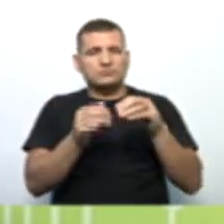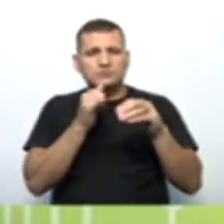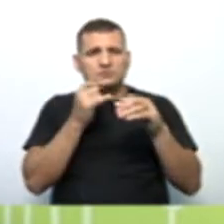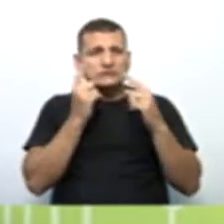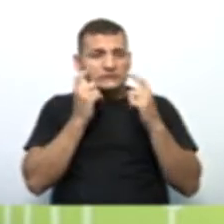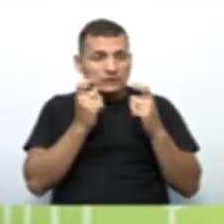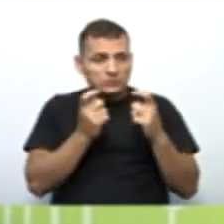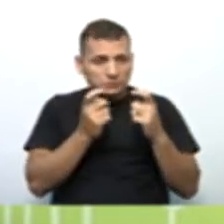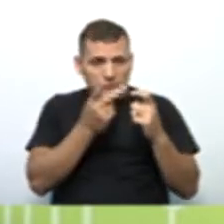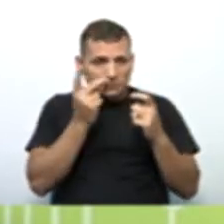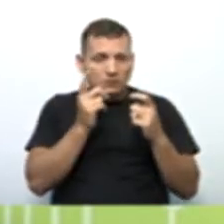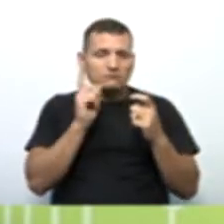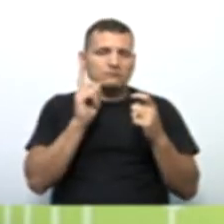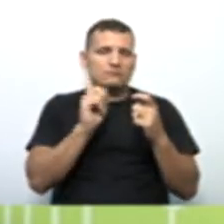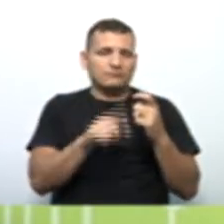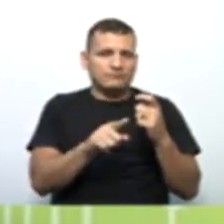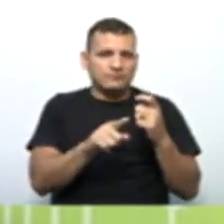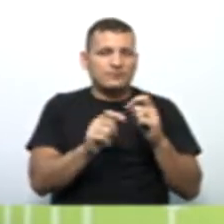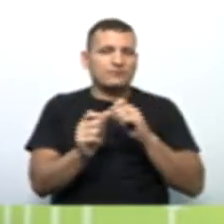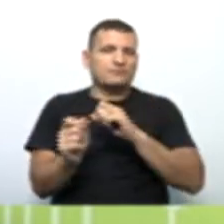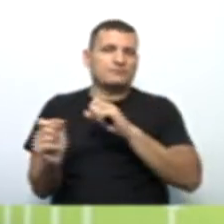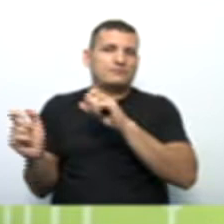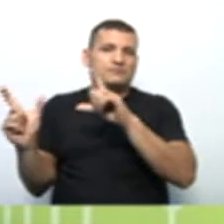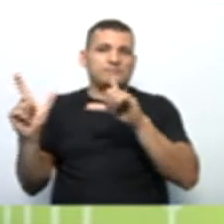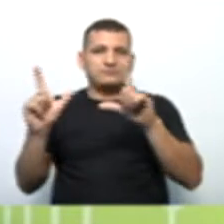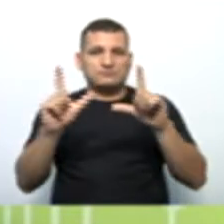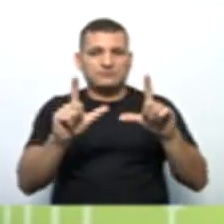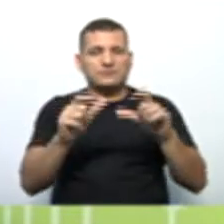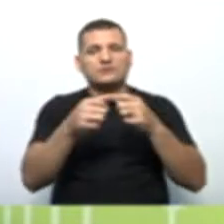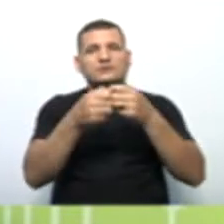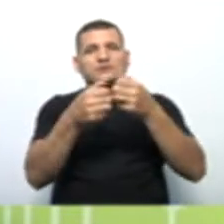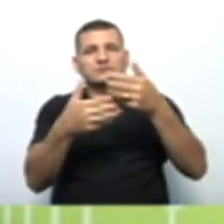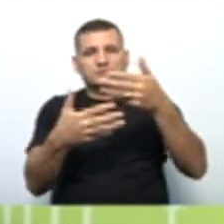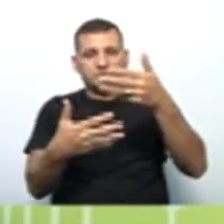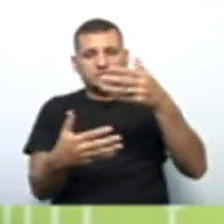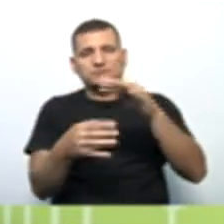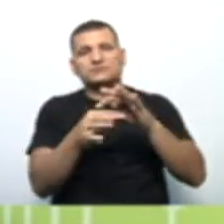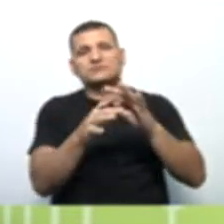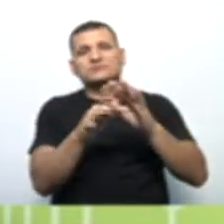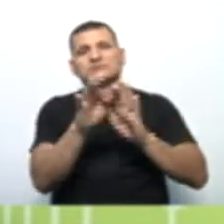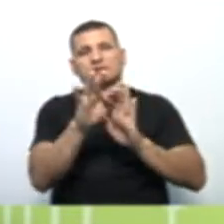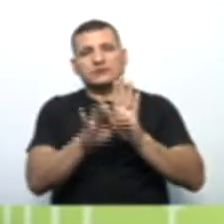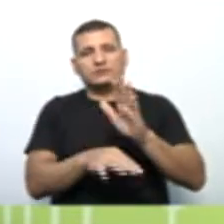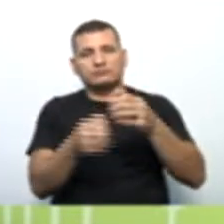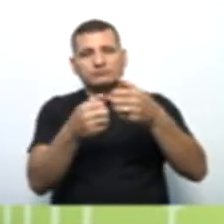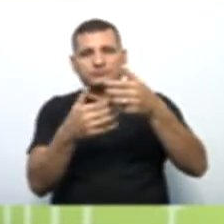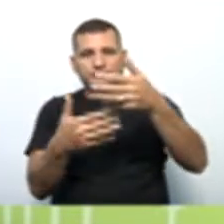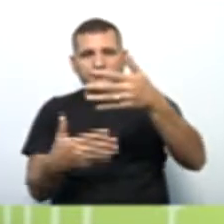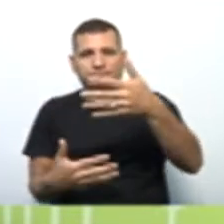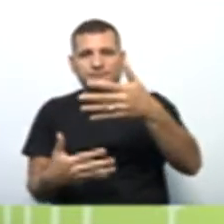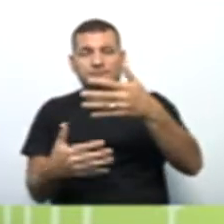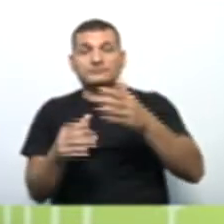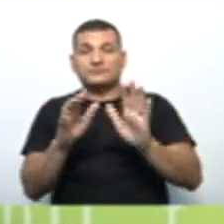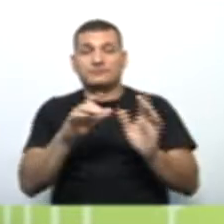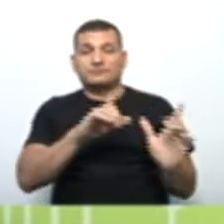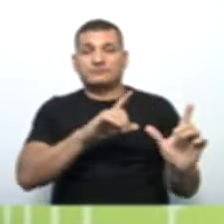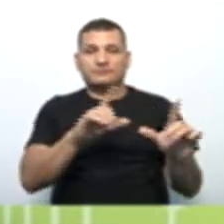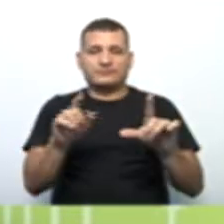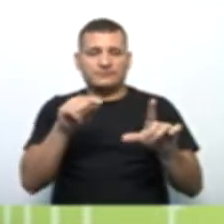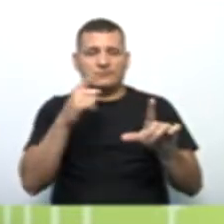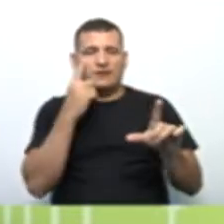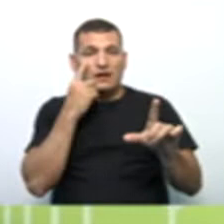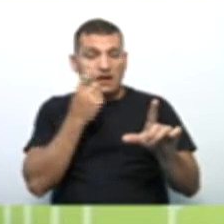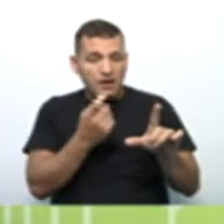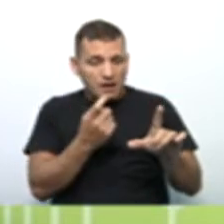mais e ela vai ser encaminhada para um contexto maior então você já chamou a atenção daquela pessoa ali naquela naquele resumo